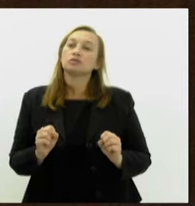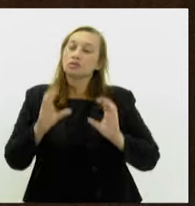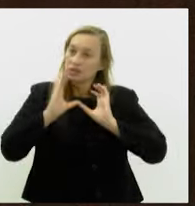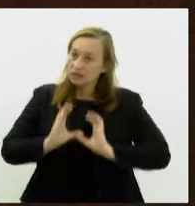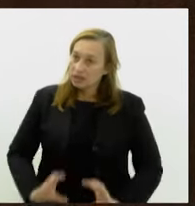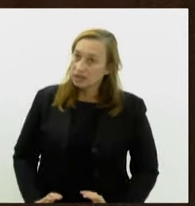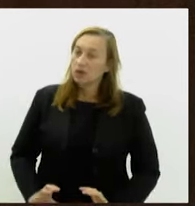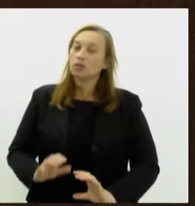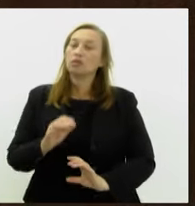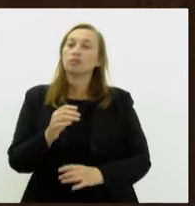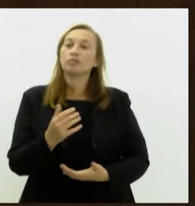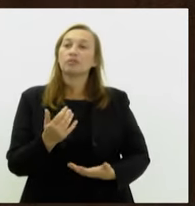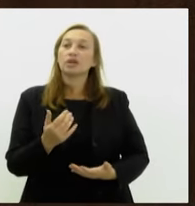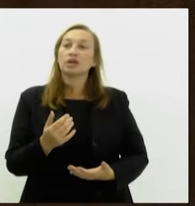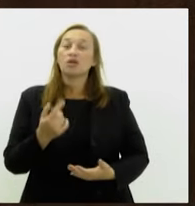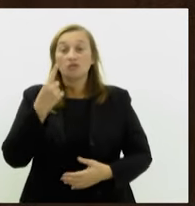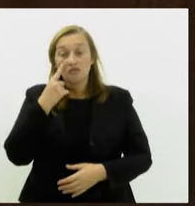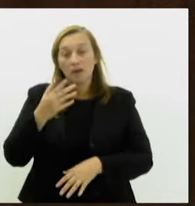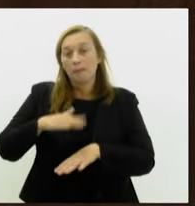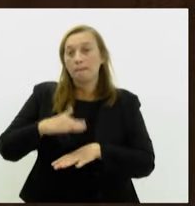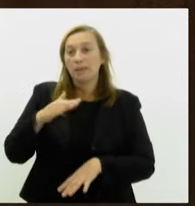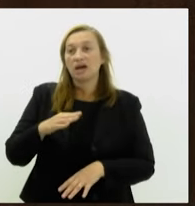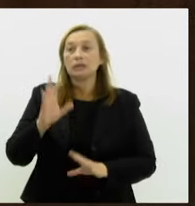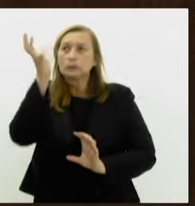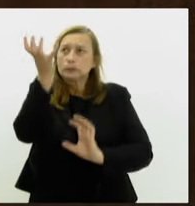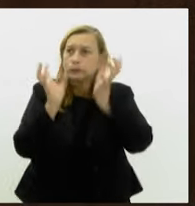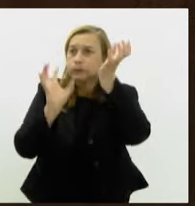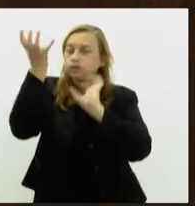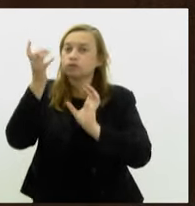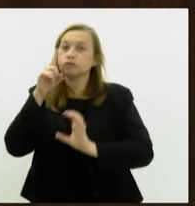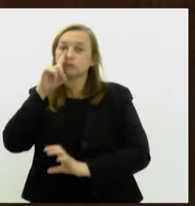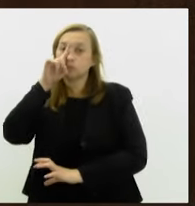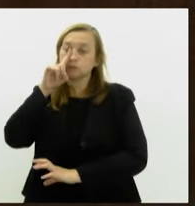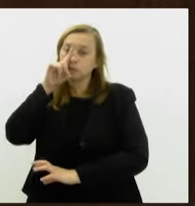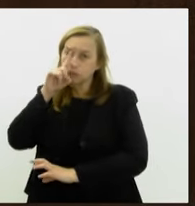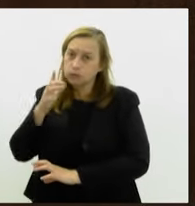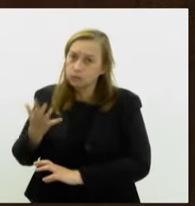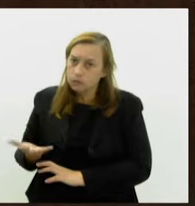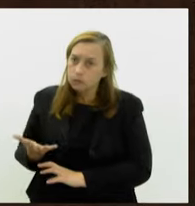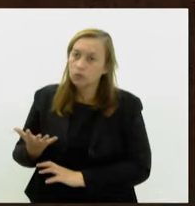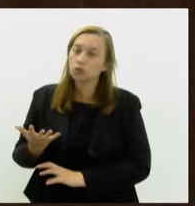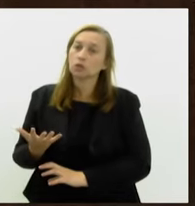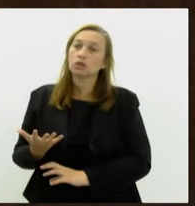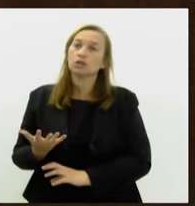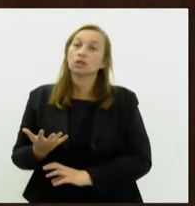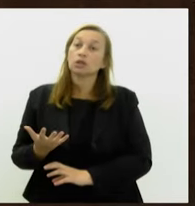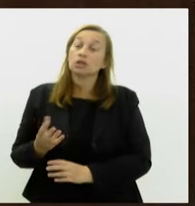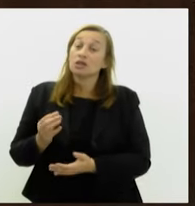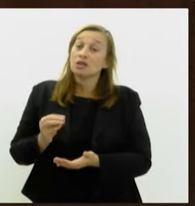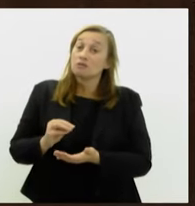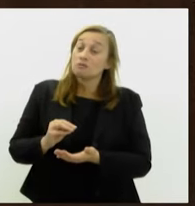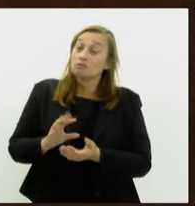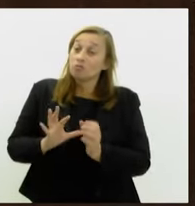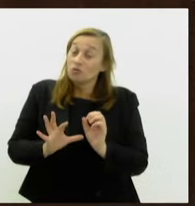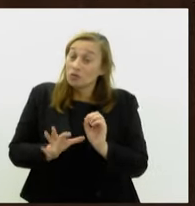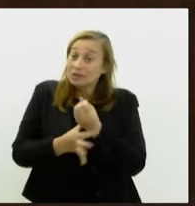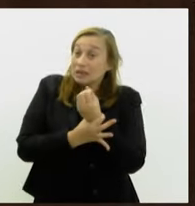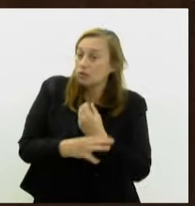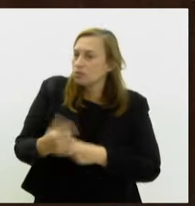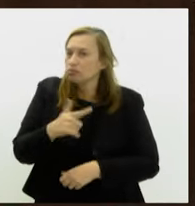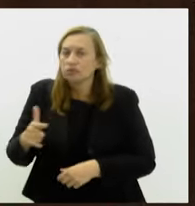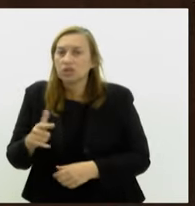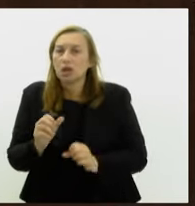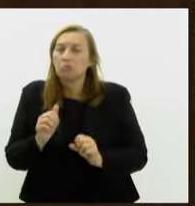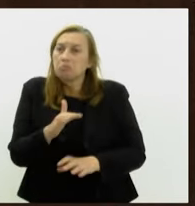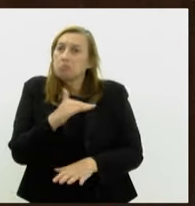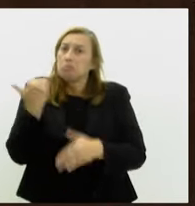vez mais vê essa questão climática acometendo, né, a sua segurança, causando morte,